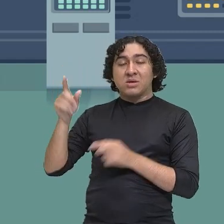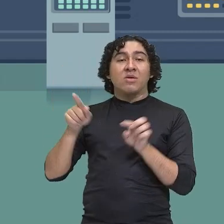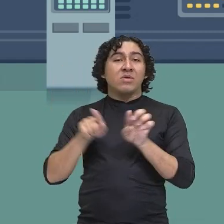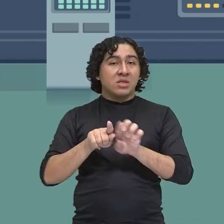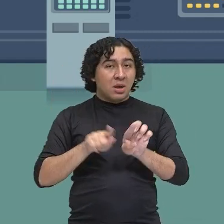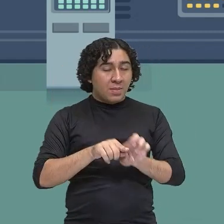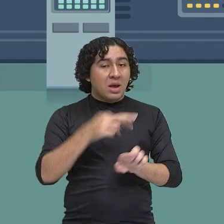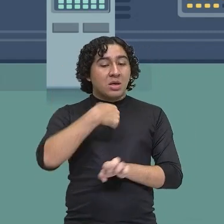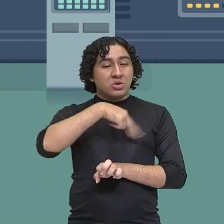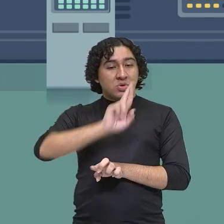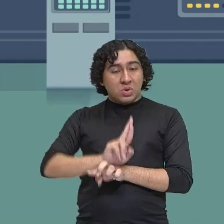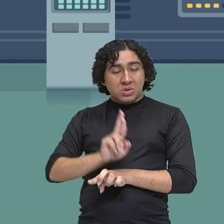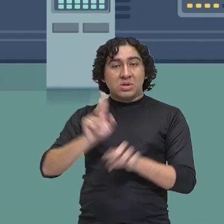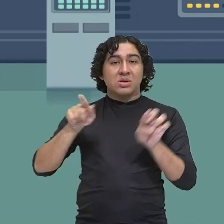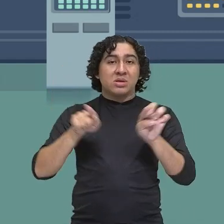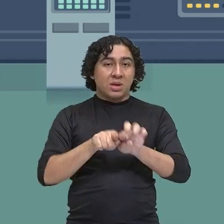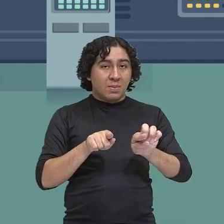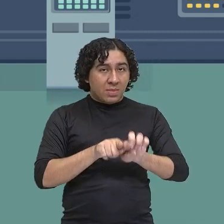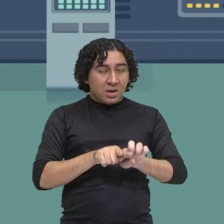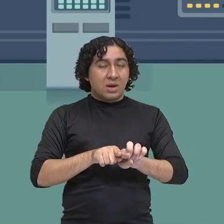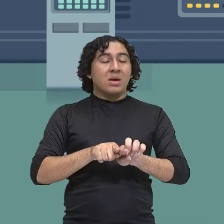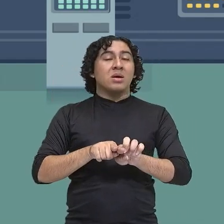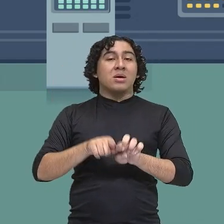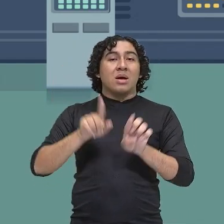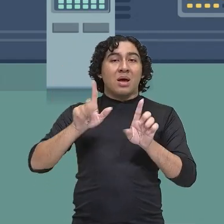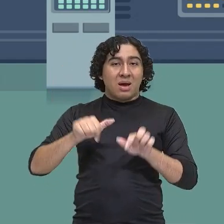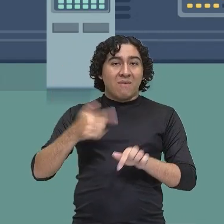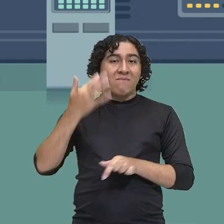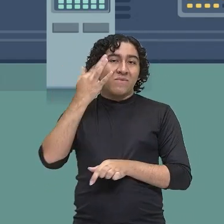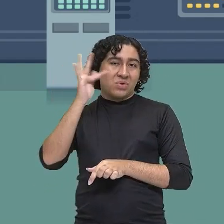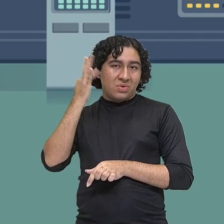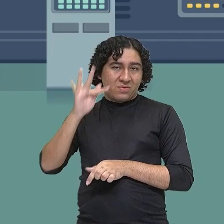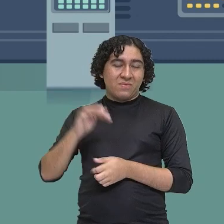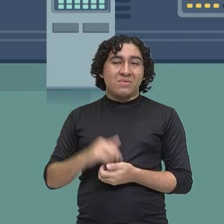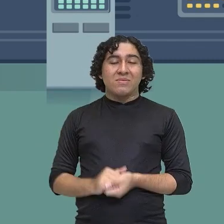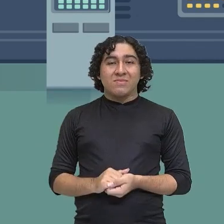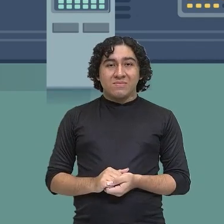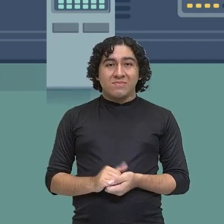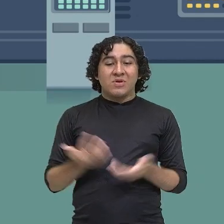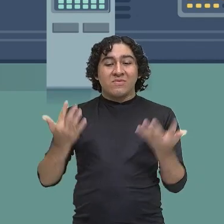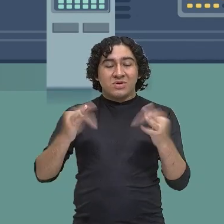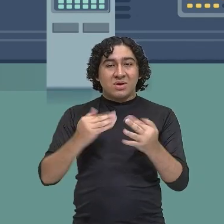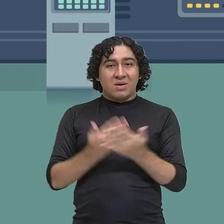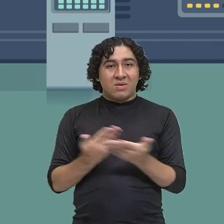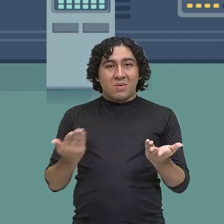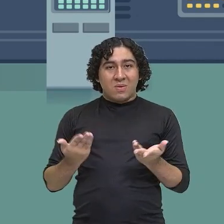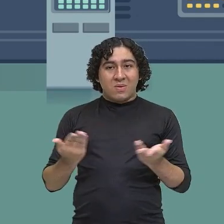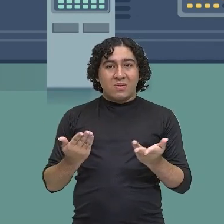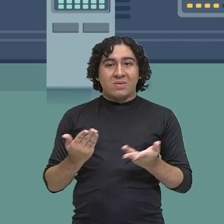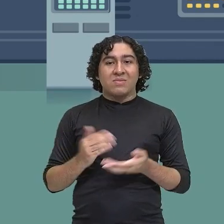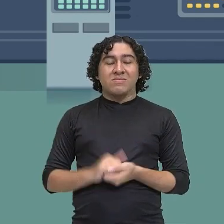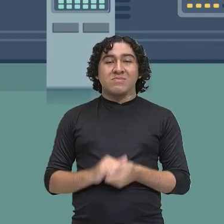científica, religiosa e também filosófica. Finalizo aqui